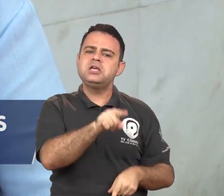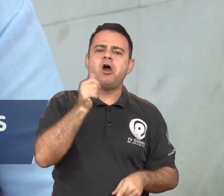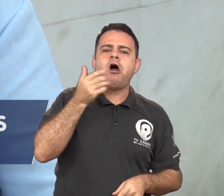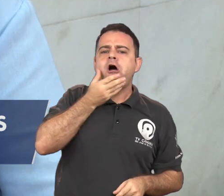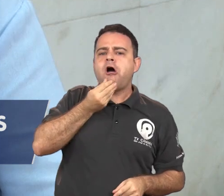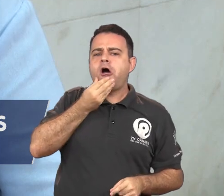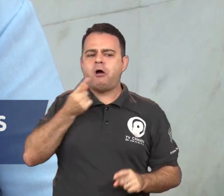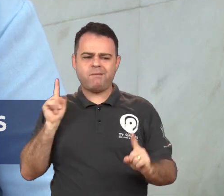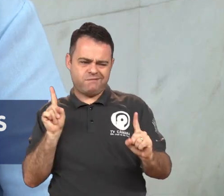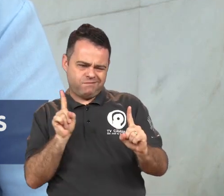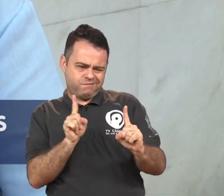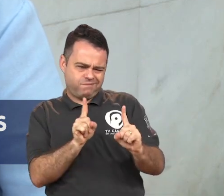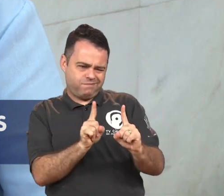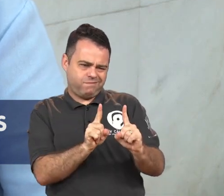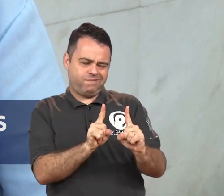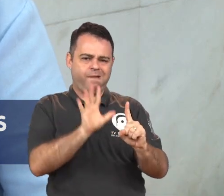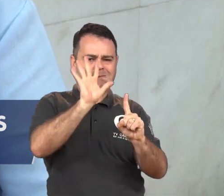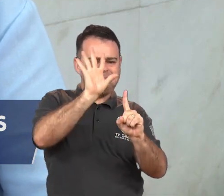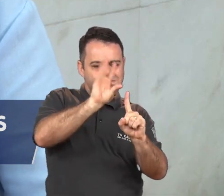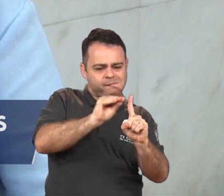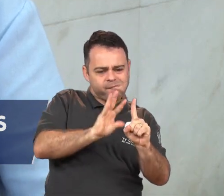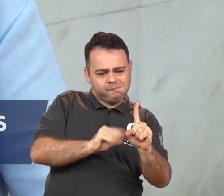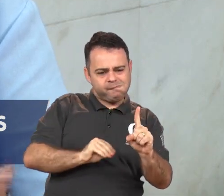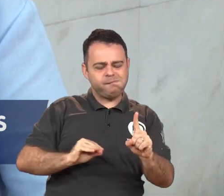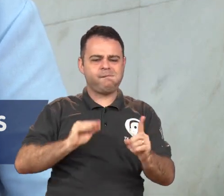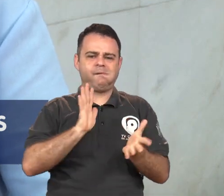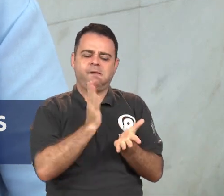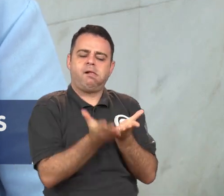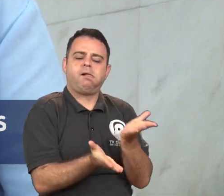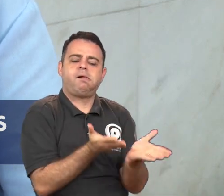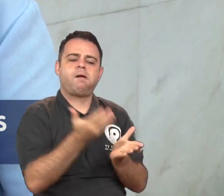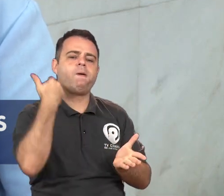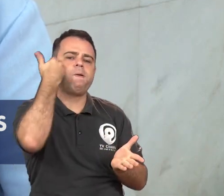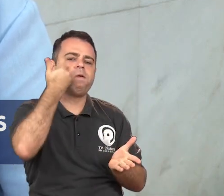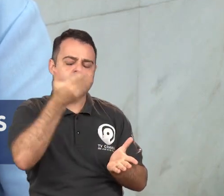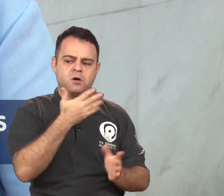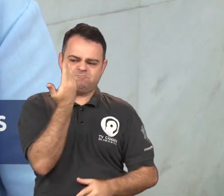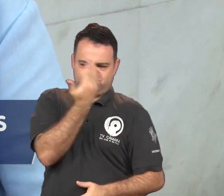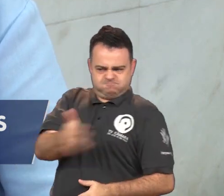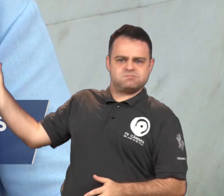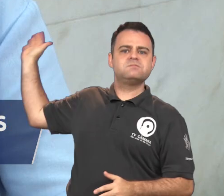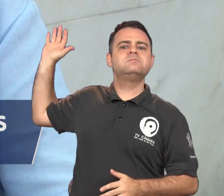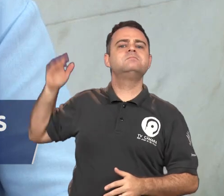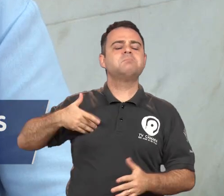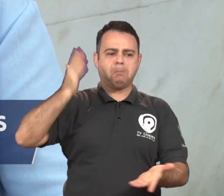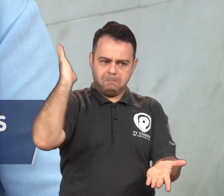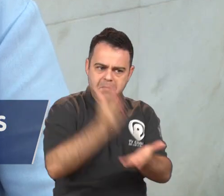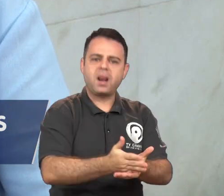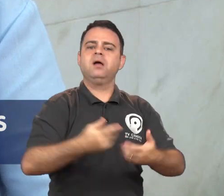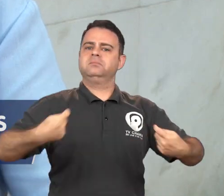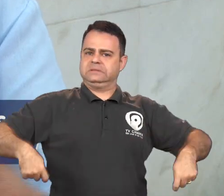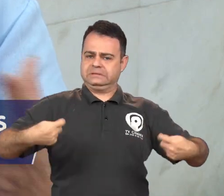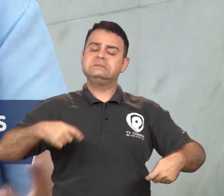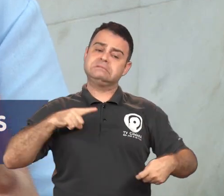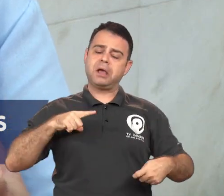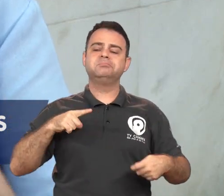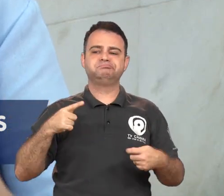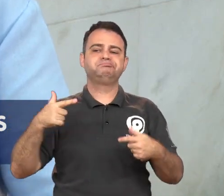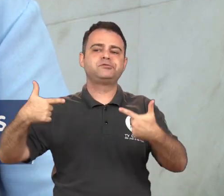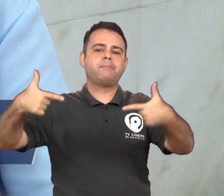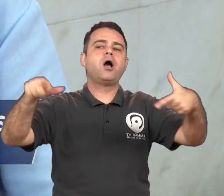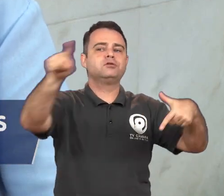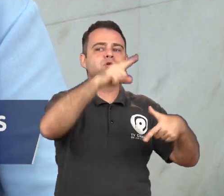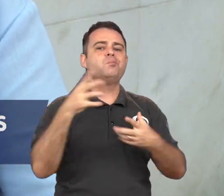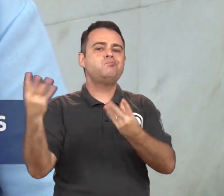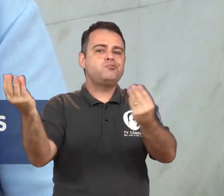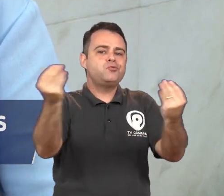gente tem muitos problemas, né, no mundo do trabalho, assédio. Hoje é algo que